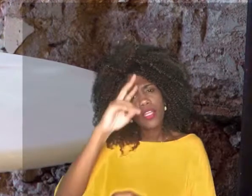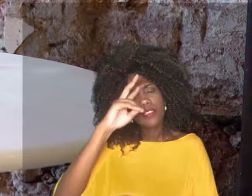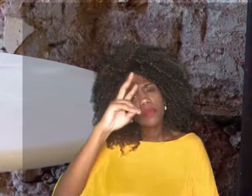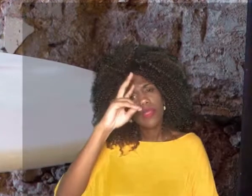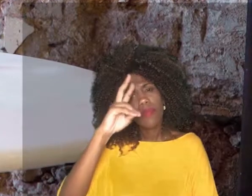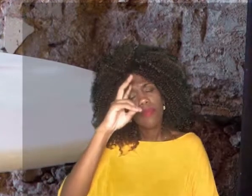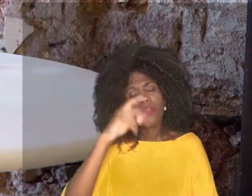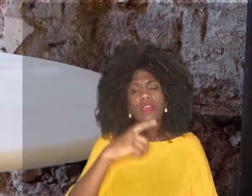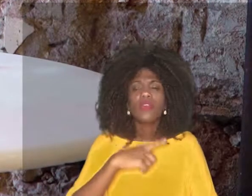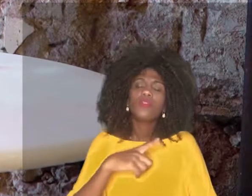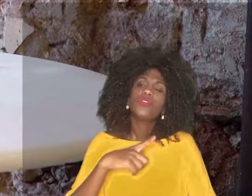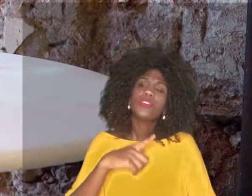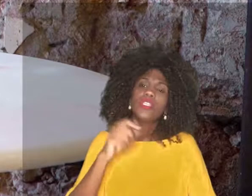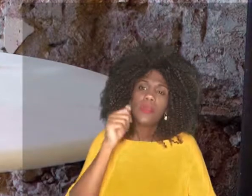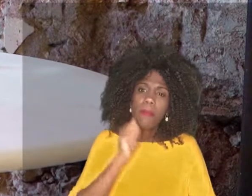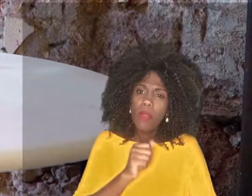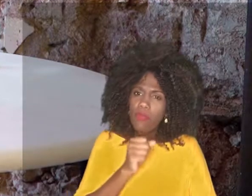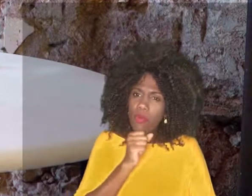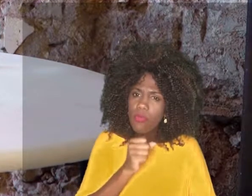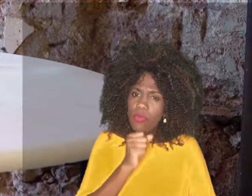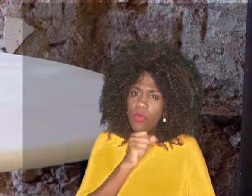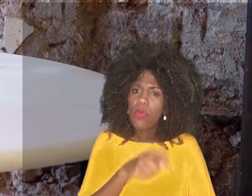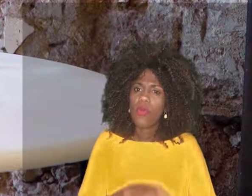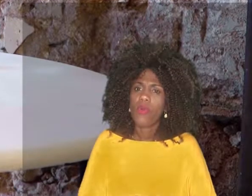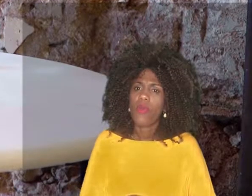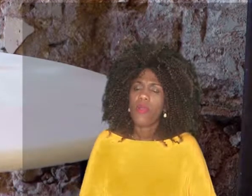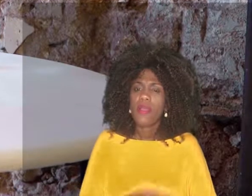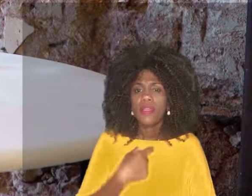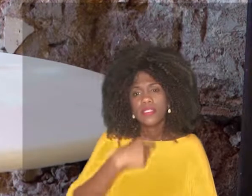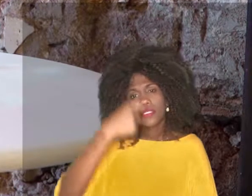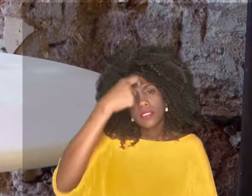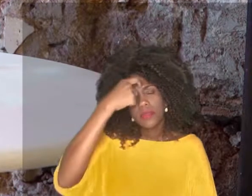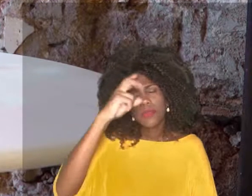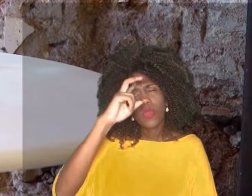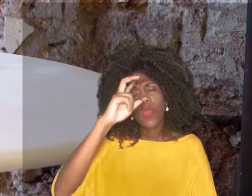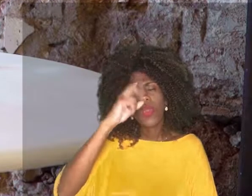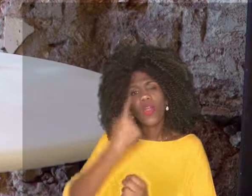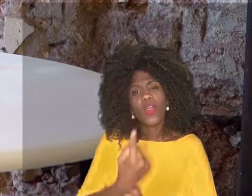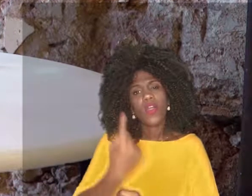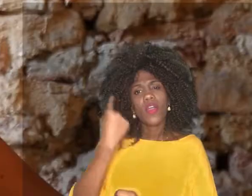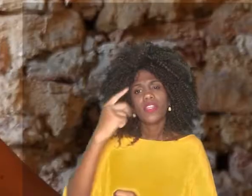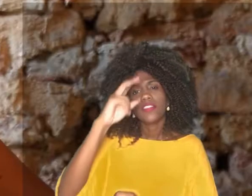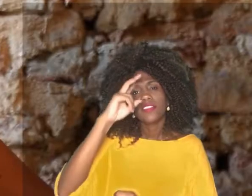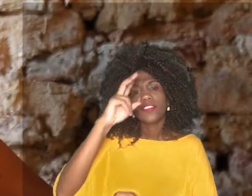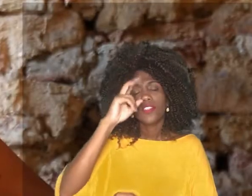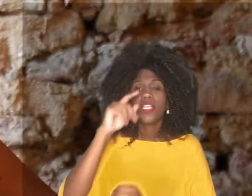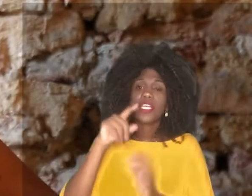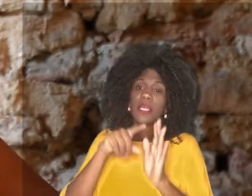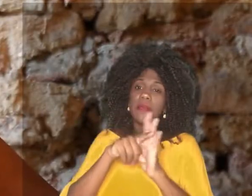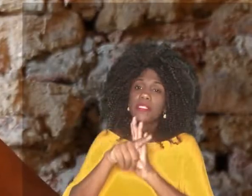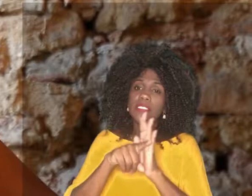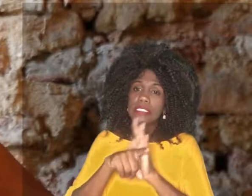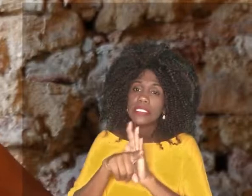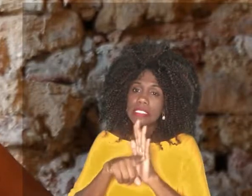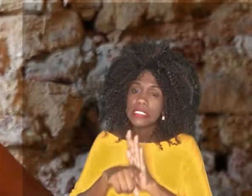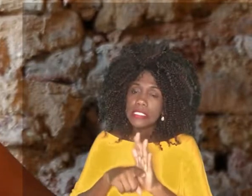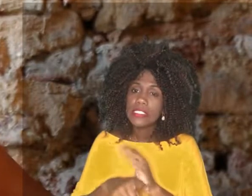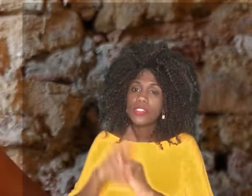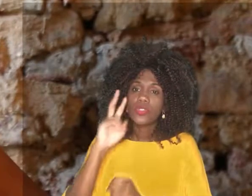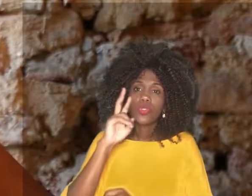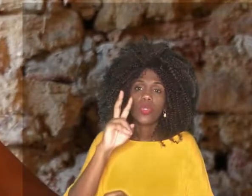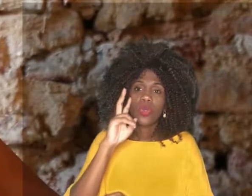eu ouvia, né, de vovó e as memórias que a pesquisa